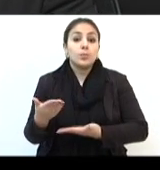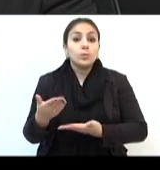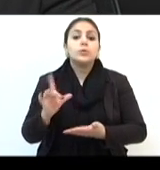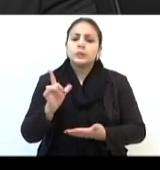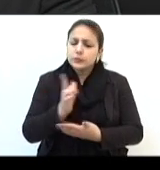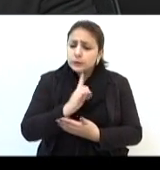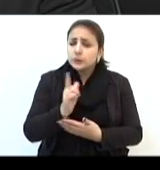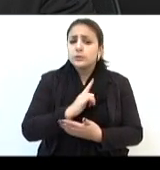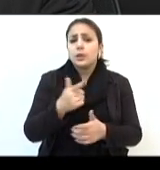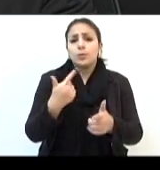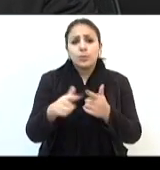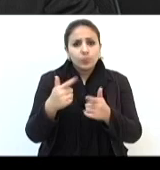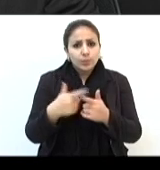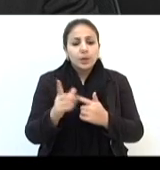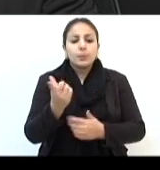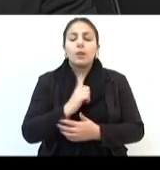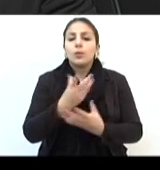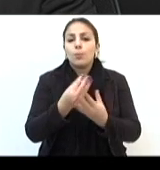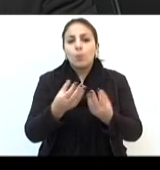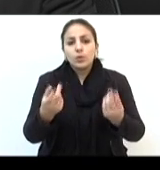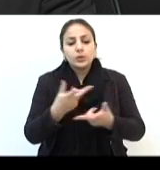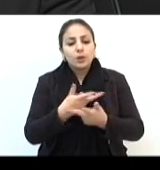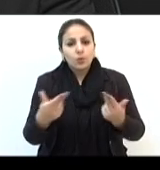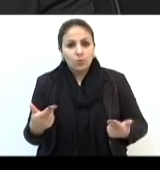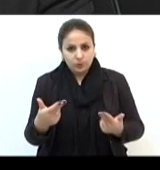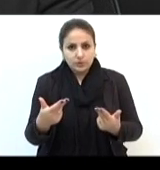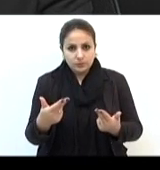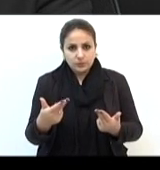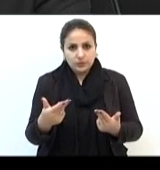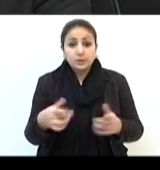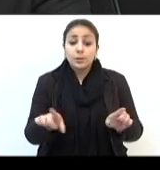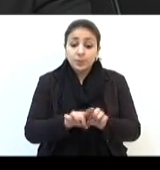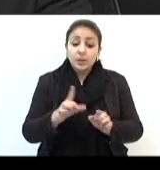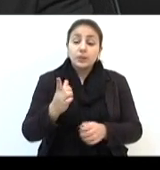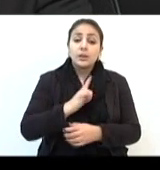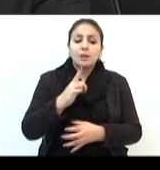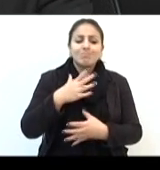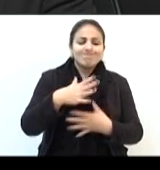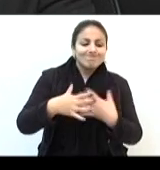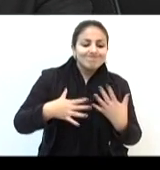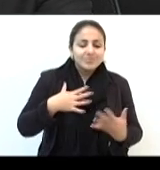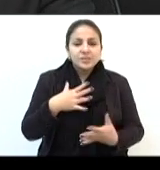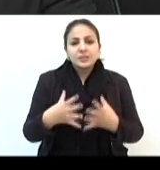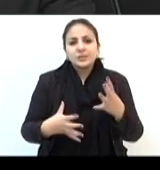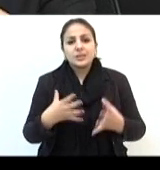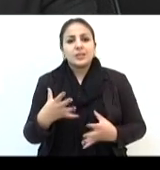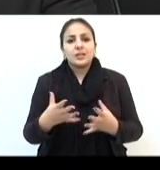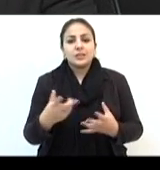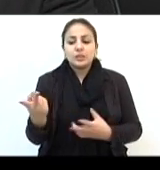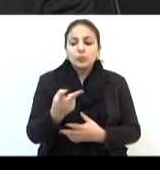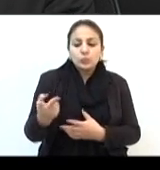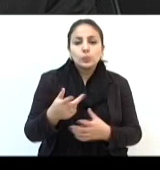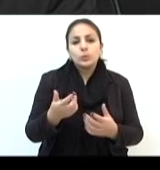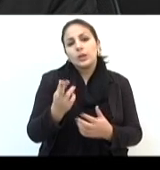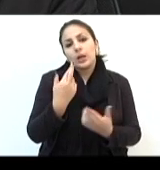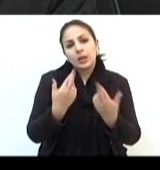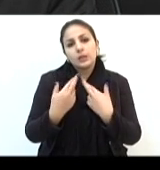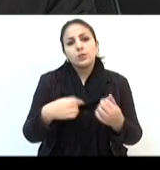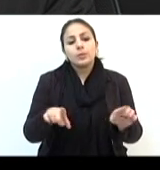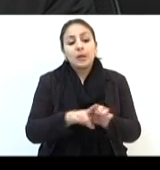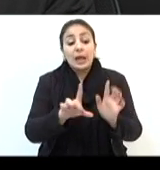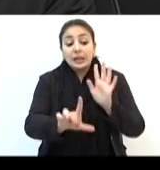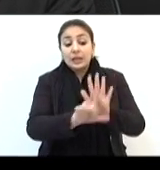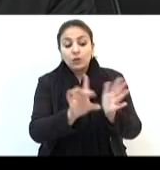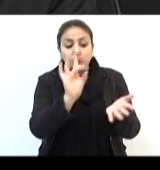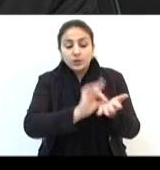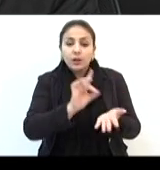litígio, há descompasso, há muitas vezes até uma dissintonia entre as partes, e essa lei vem para